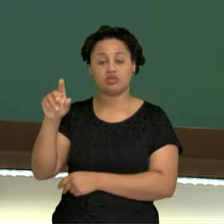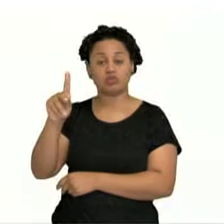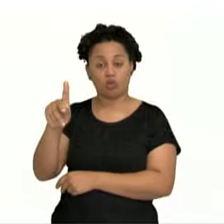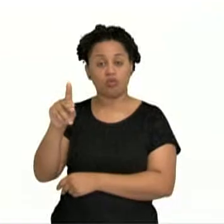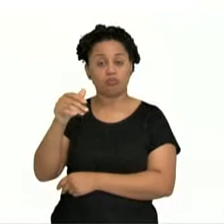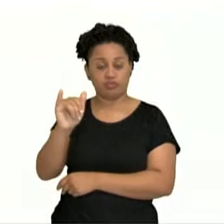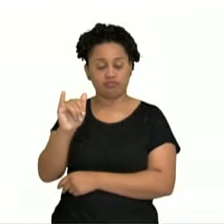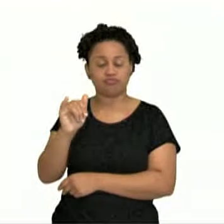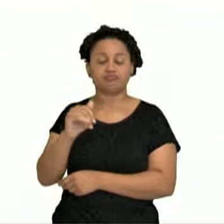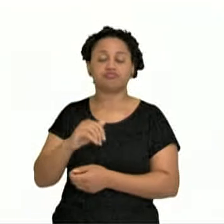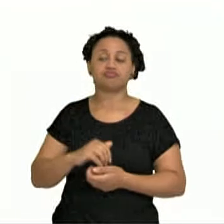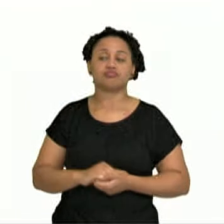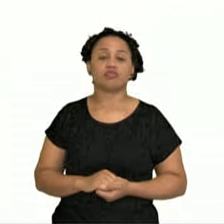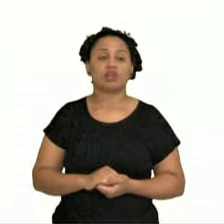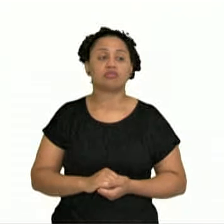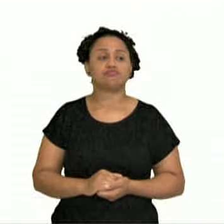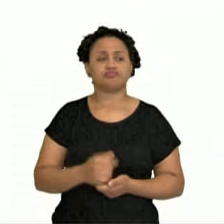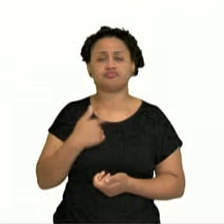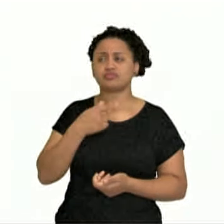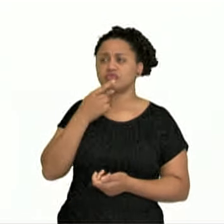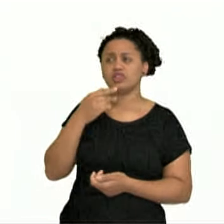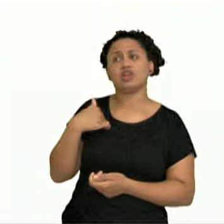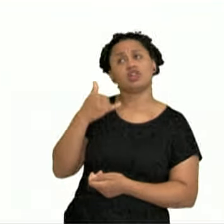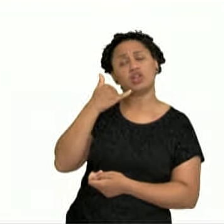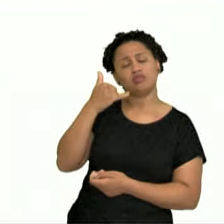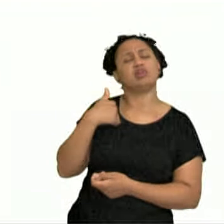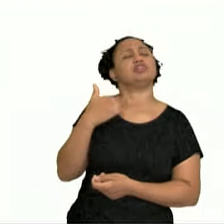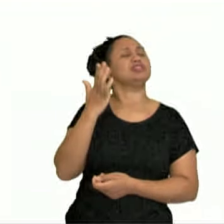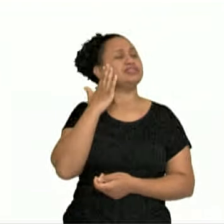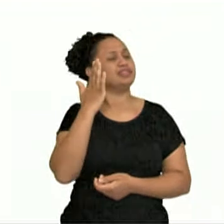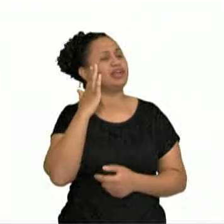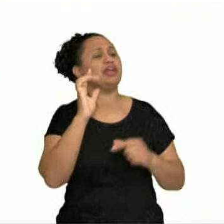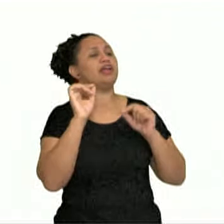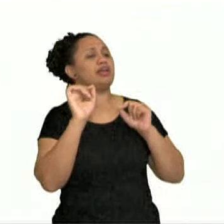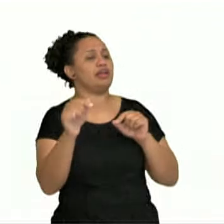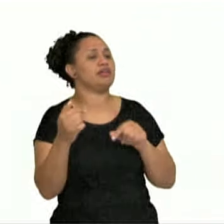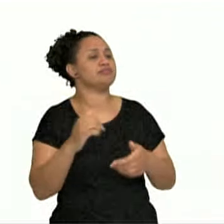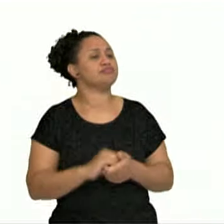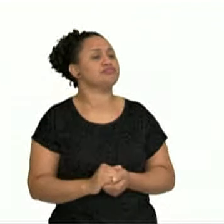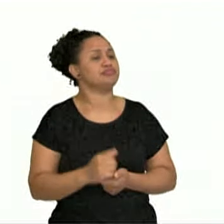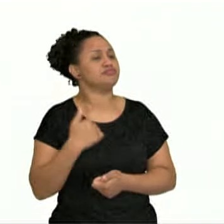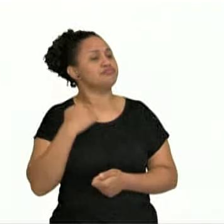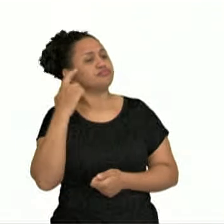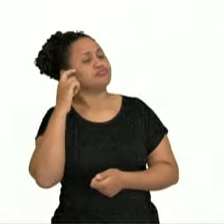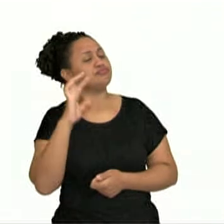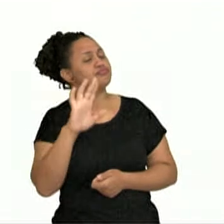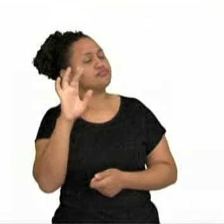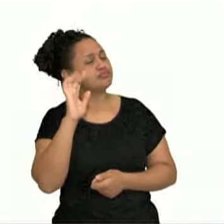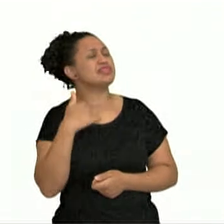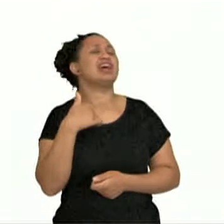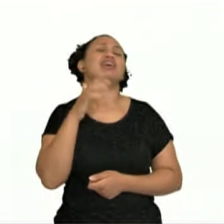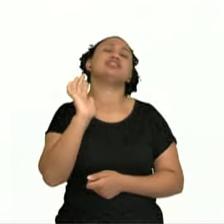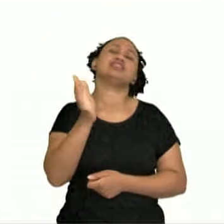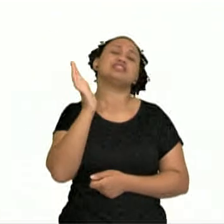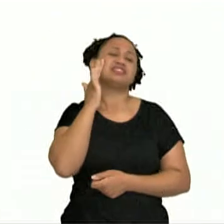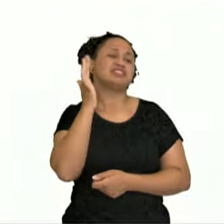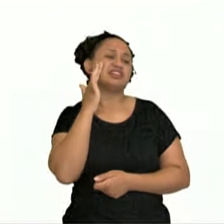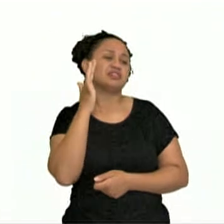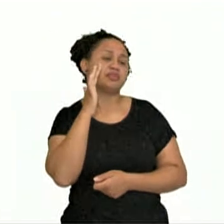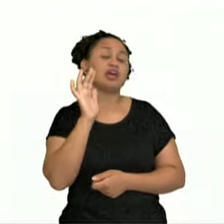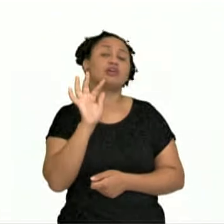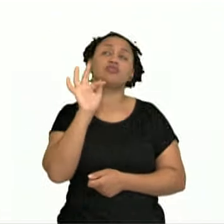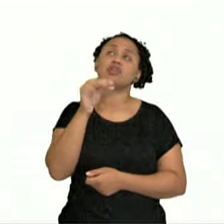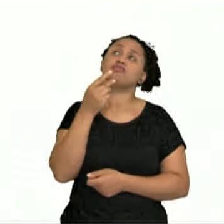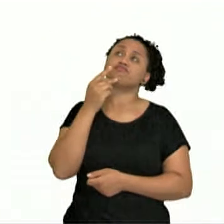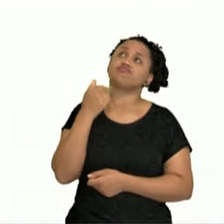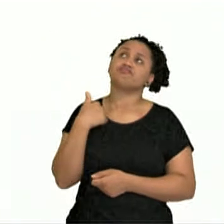para ele. E ele já diz que ele sabe quem que é. Tá lá conversando no pensamento, né? Que ele não fala. Ah, eu sabia. Até que no final ele